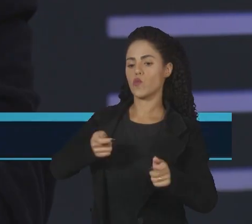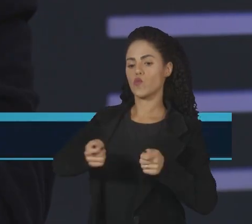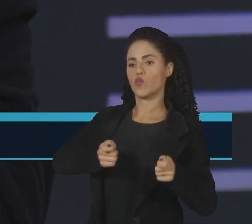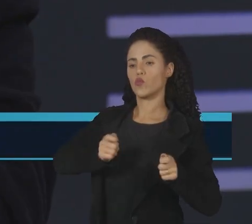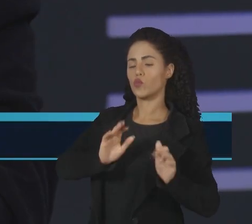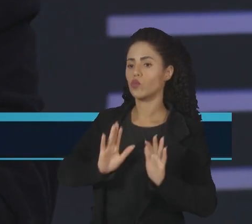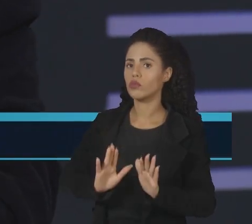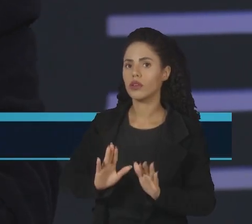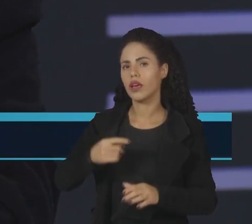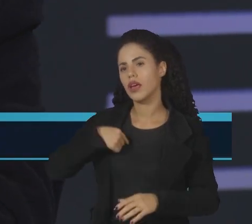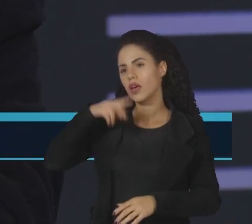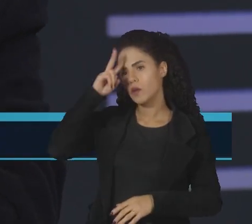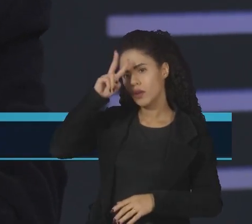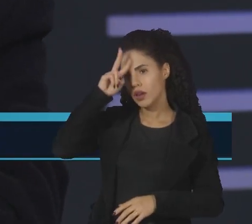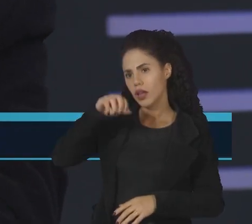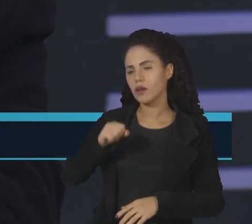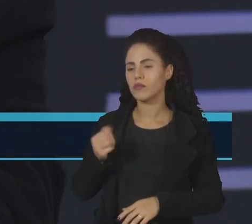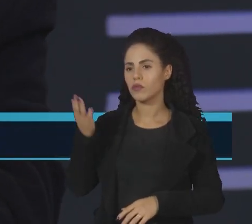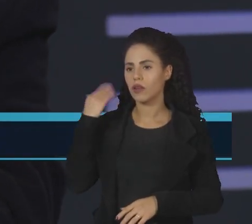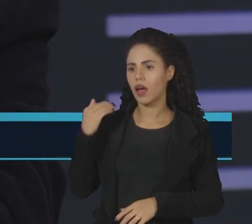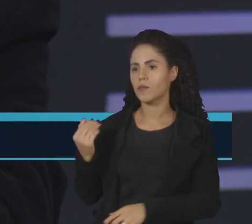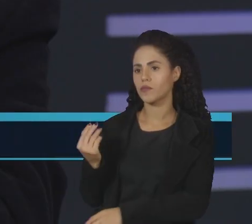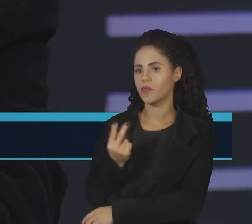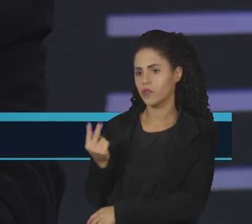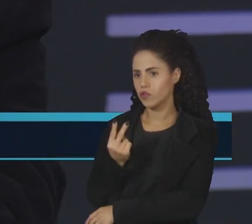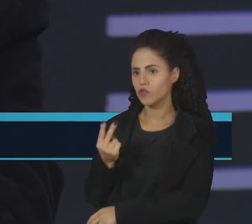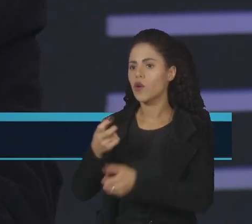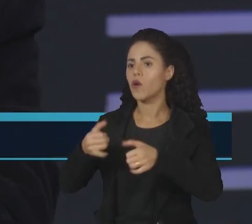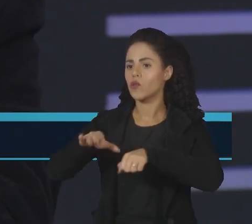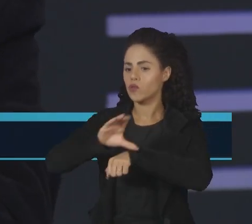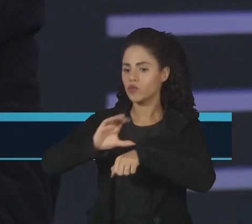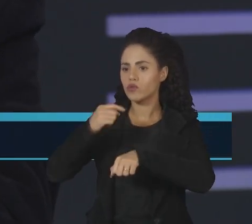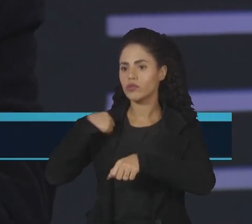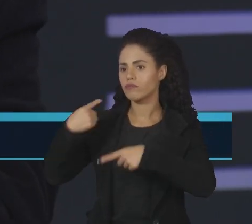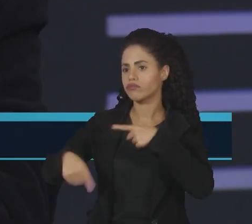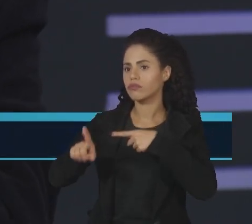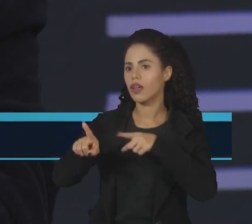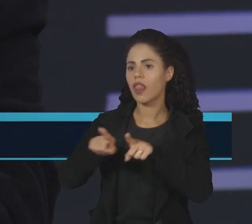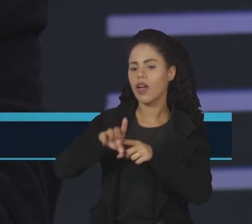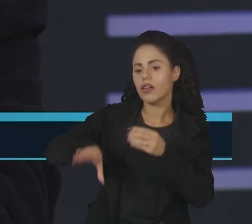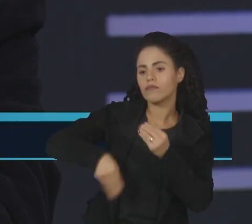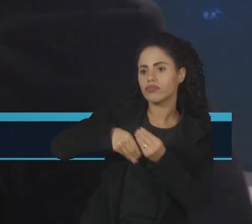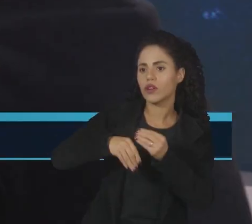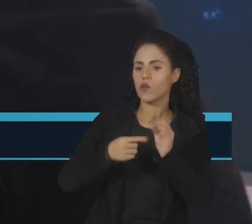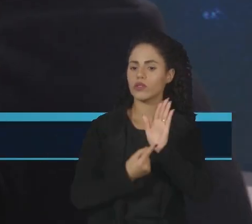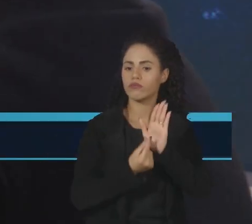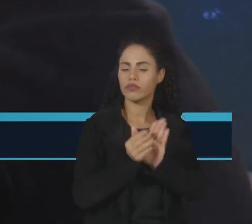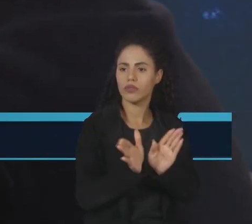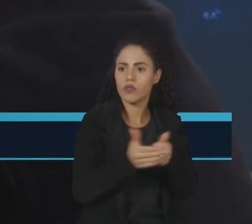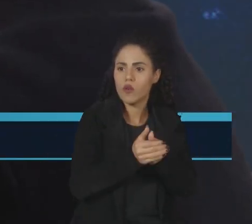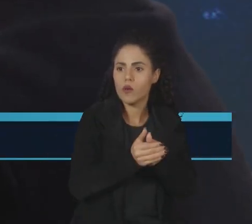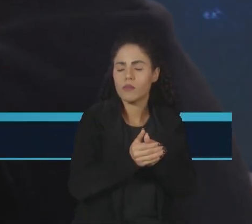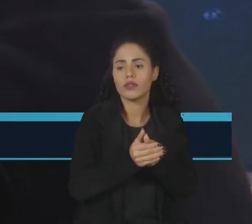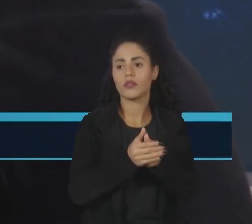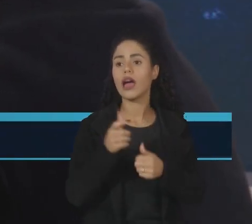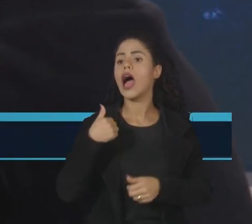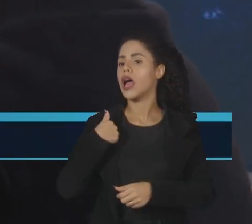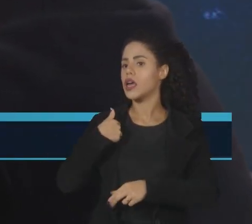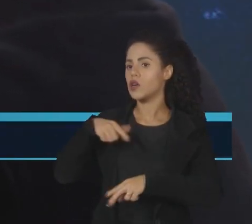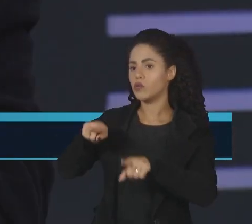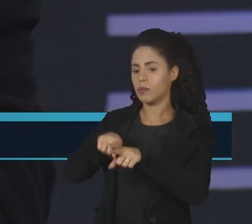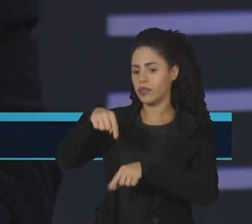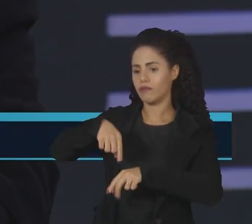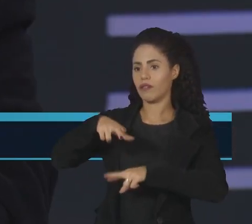dia em 22, quando foi declarado inconstitucional aquelas emendas secretas, lá o orçamento secreto, eu estava na bancada